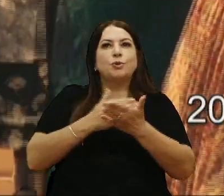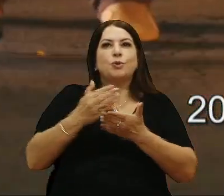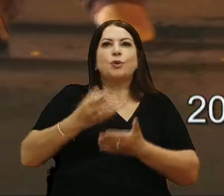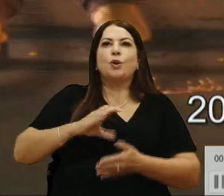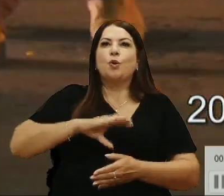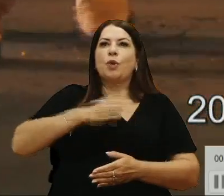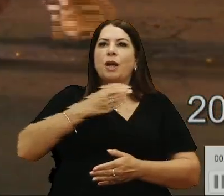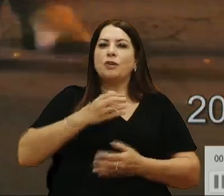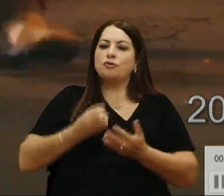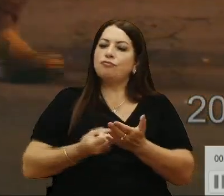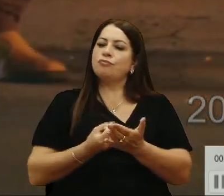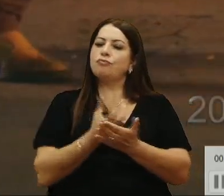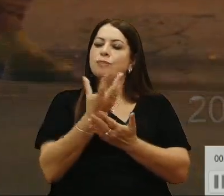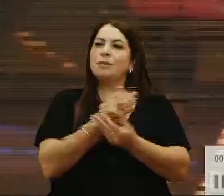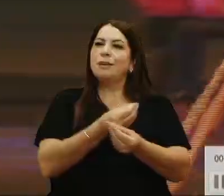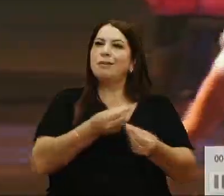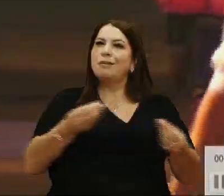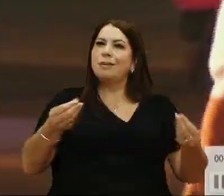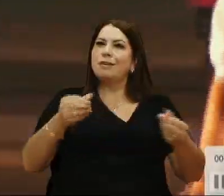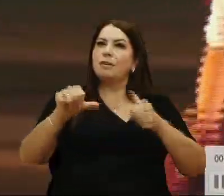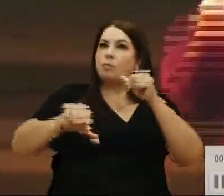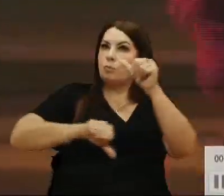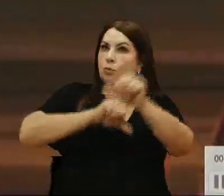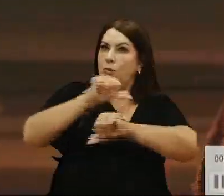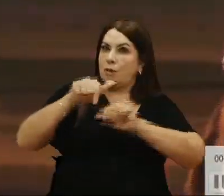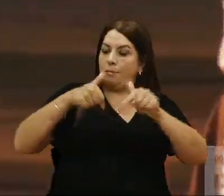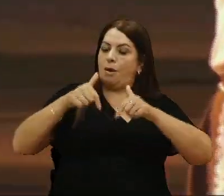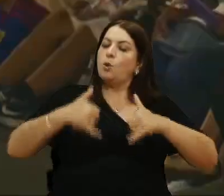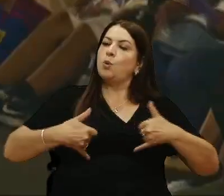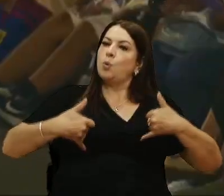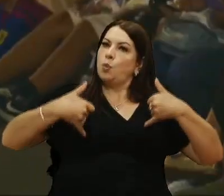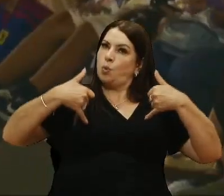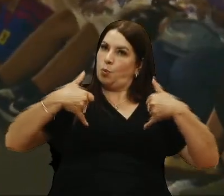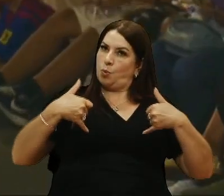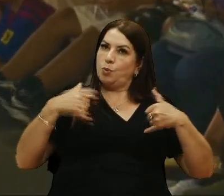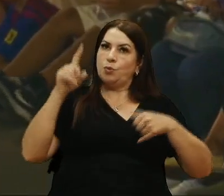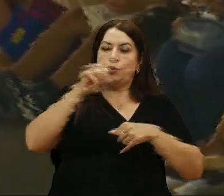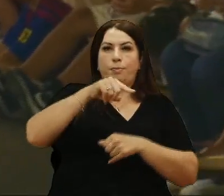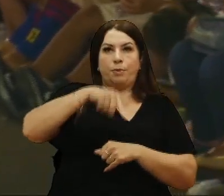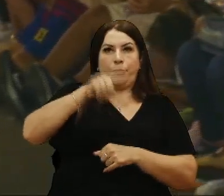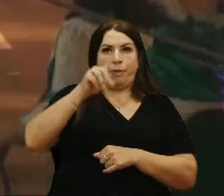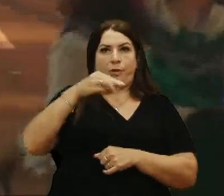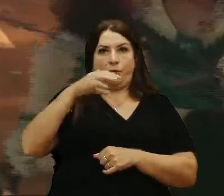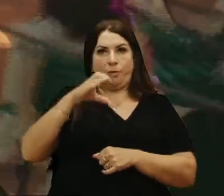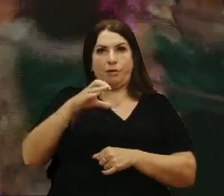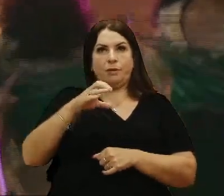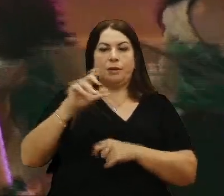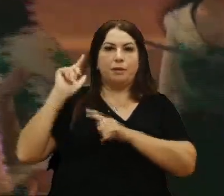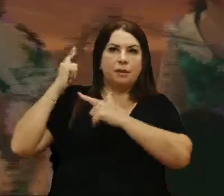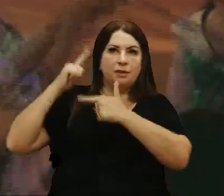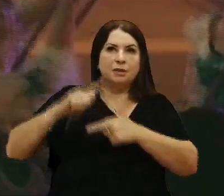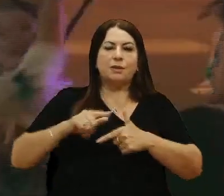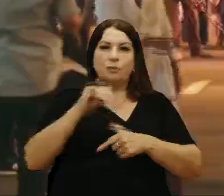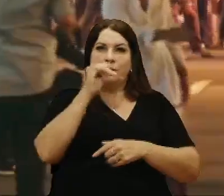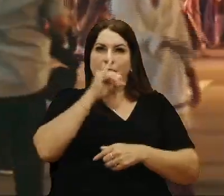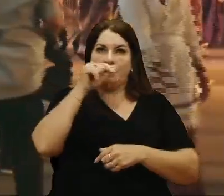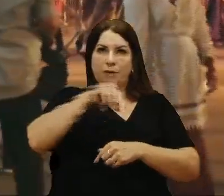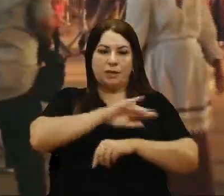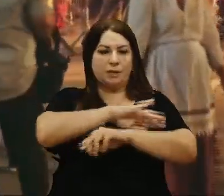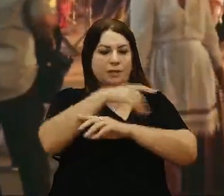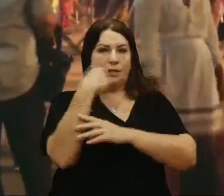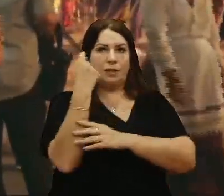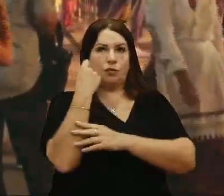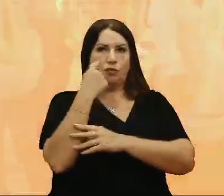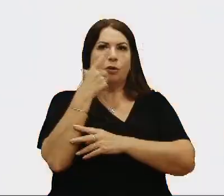floresceu na terra e que transformou o trabalho em orgulho. No dia 1º de março, a tradição italiana da Serra Gaúcha ganha